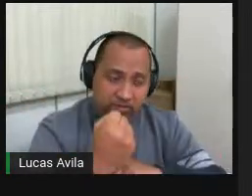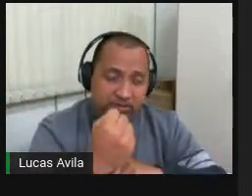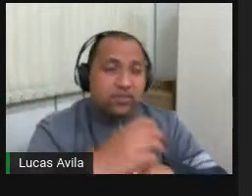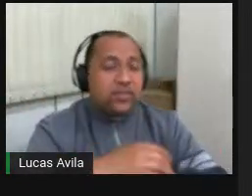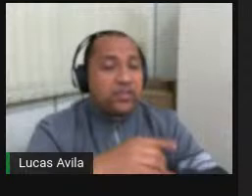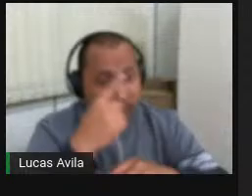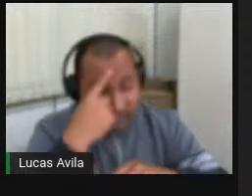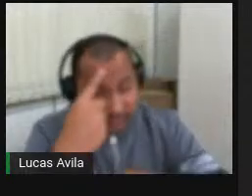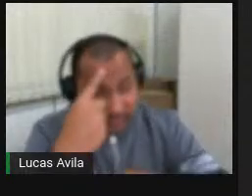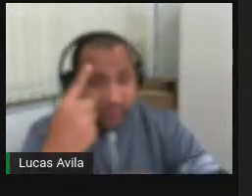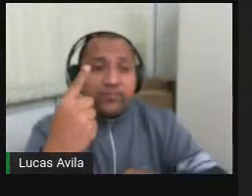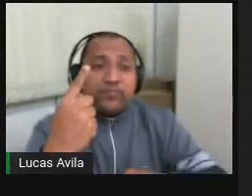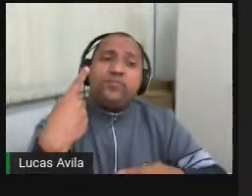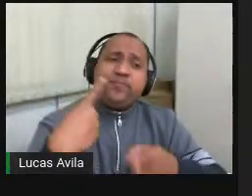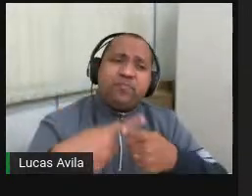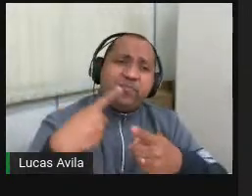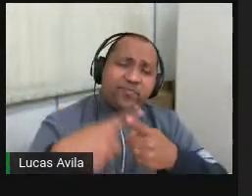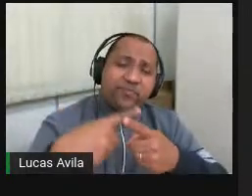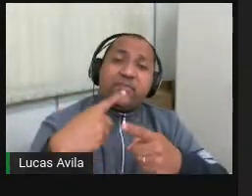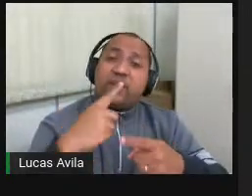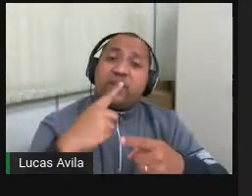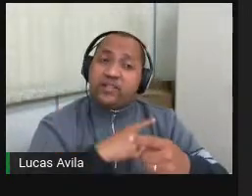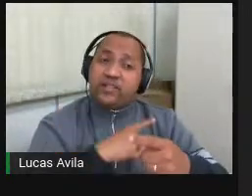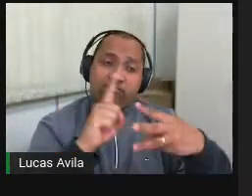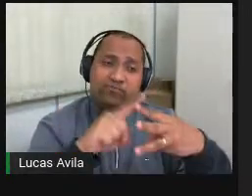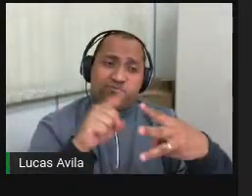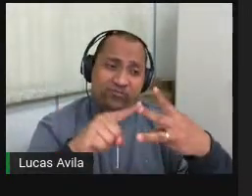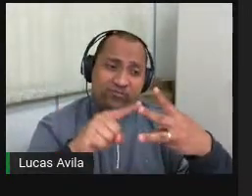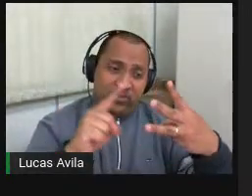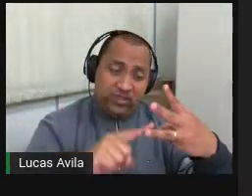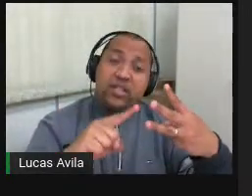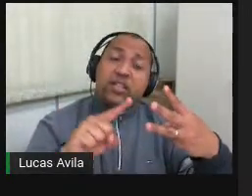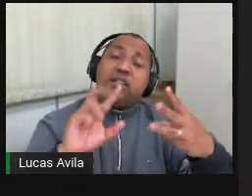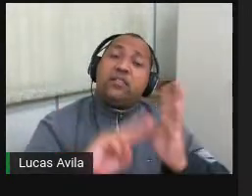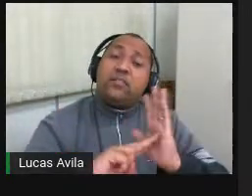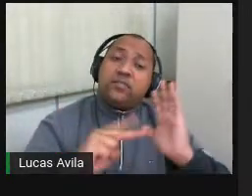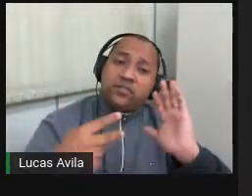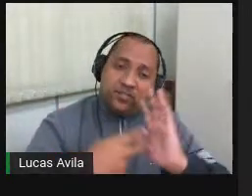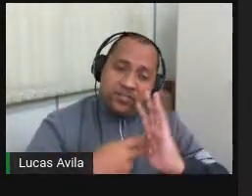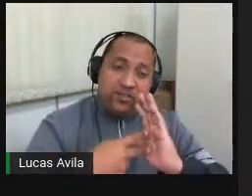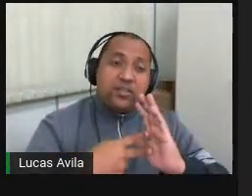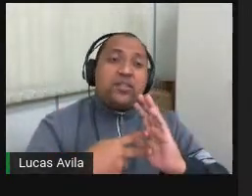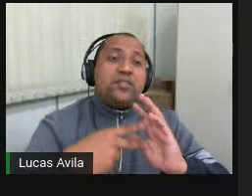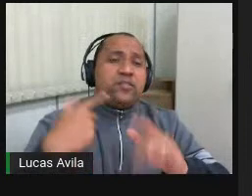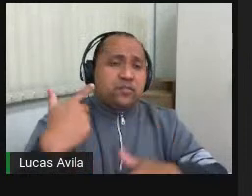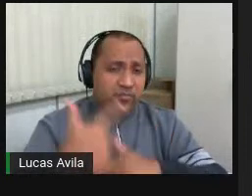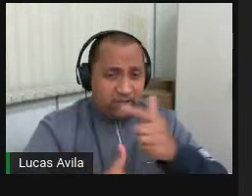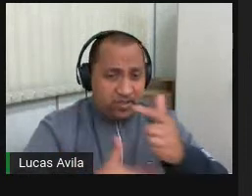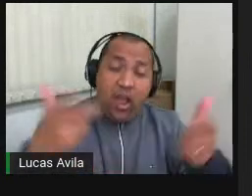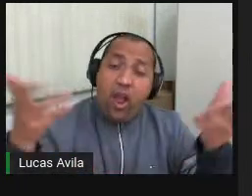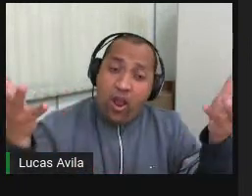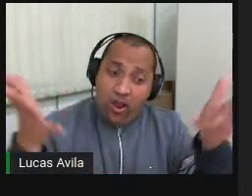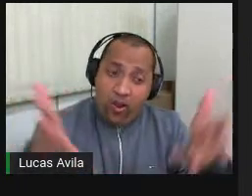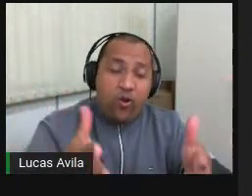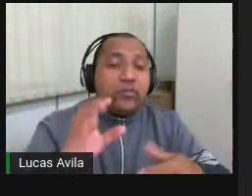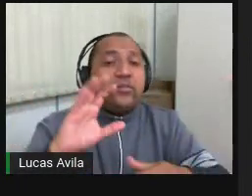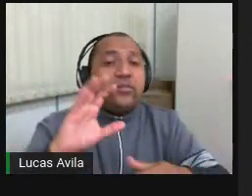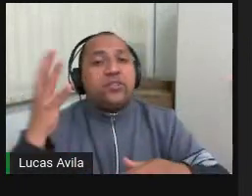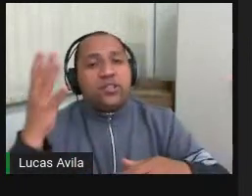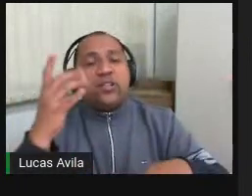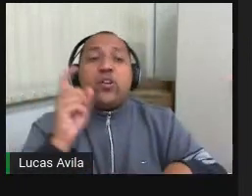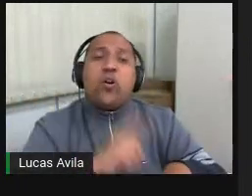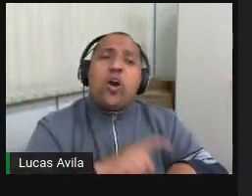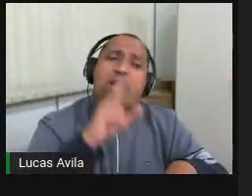Lembrem-se, três questões elementares revelam o significado do ato que está acontecendo aqui, um momento